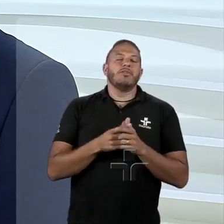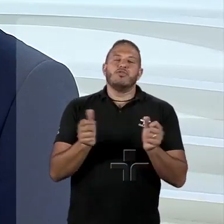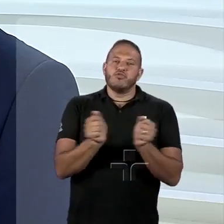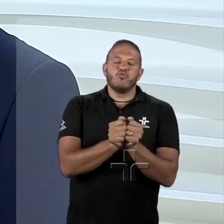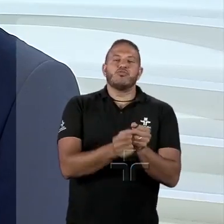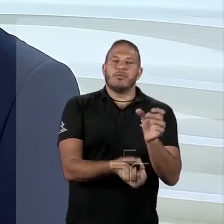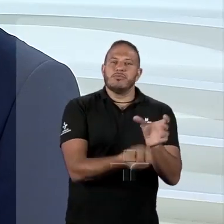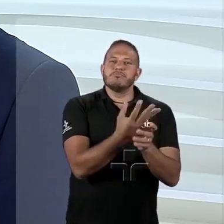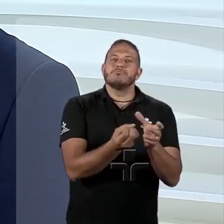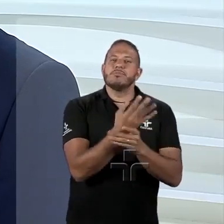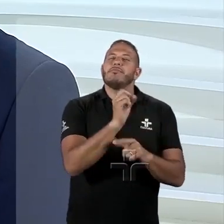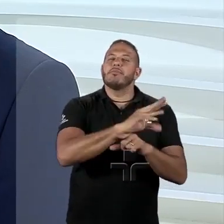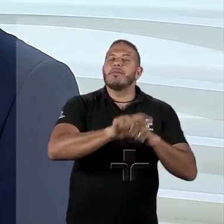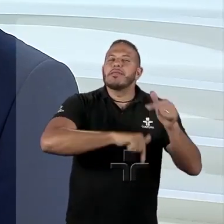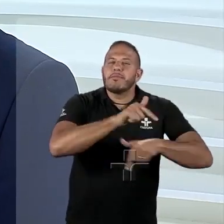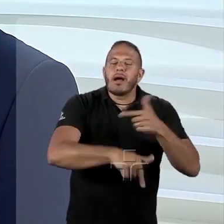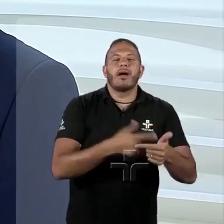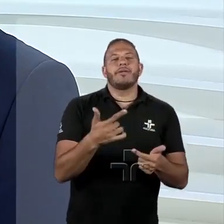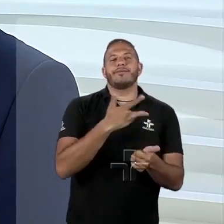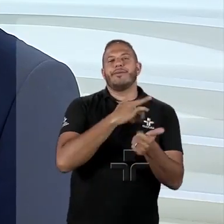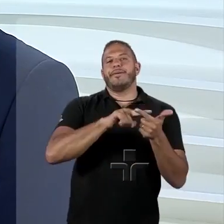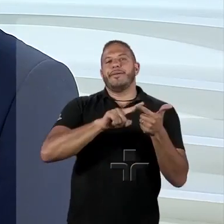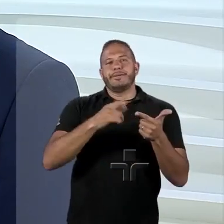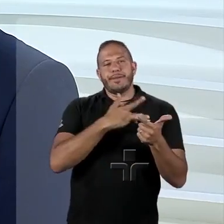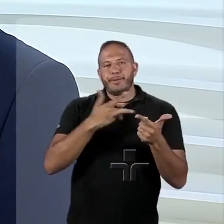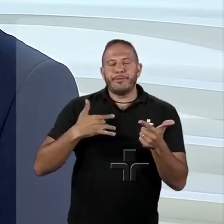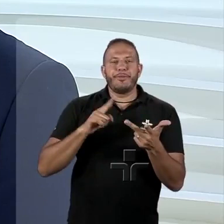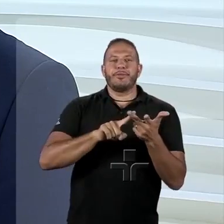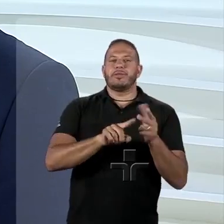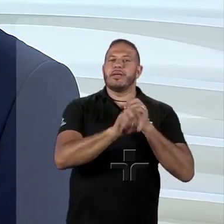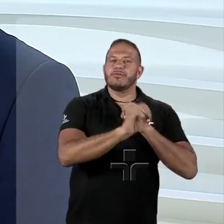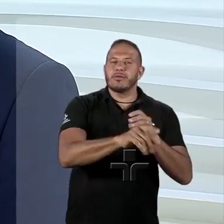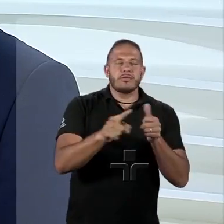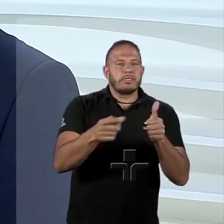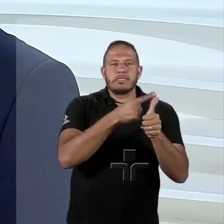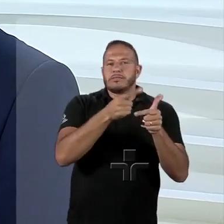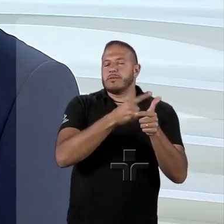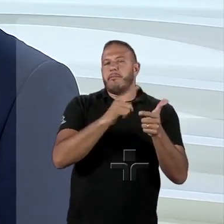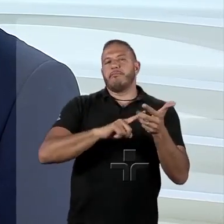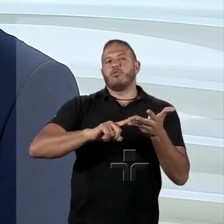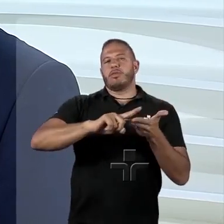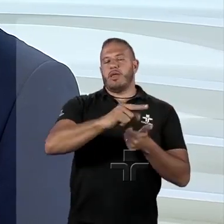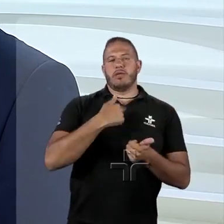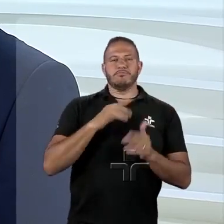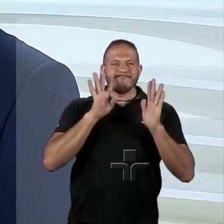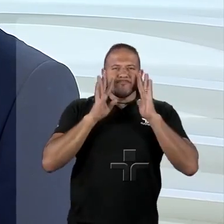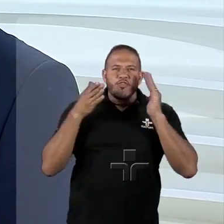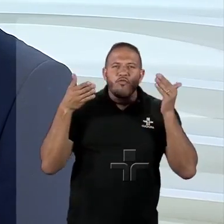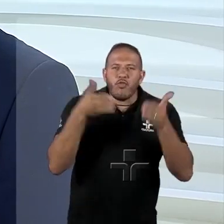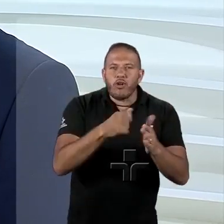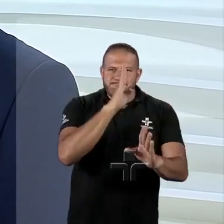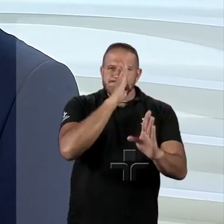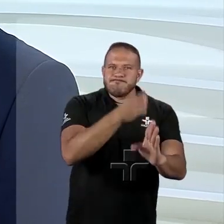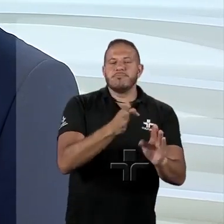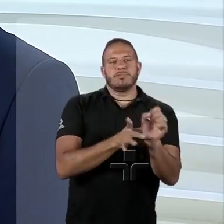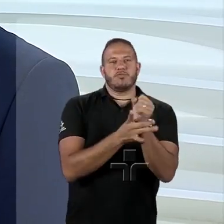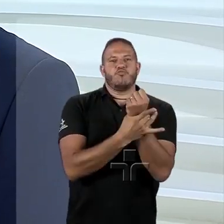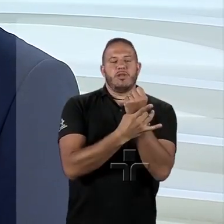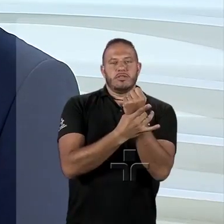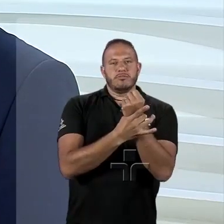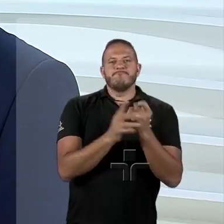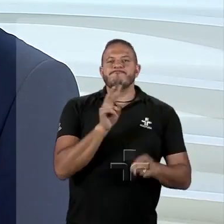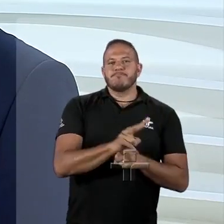de emprego, saúde e educação, que faz parte das prioridades. Vamos agir de maneira determinada na área de segurança pública.